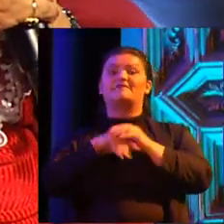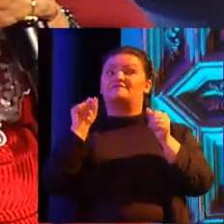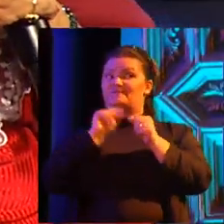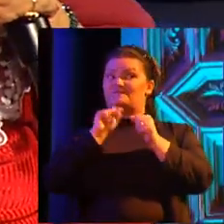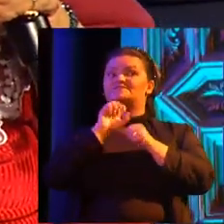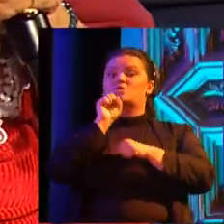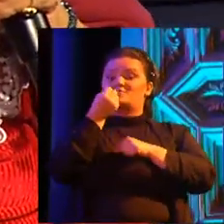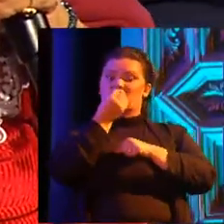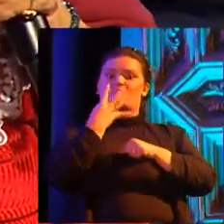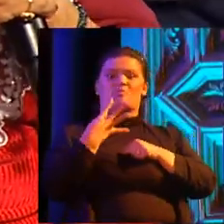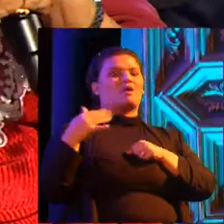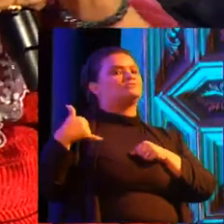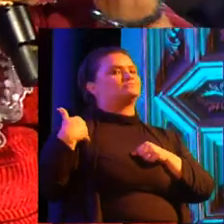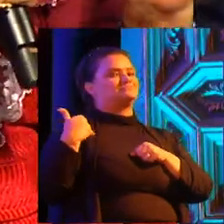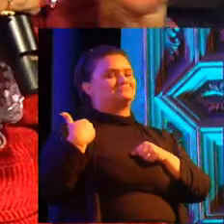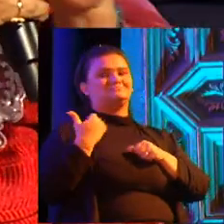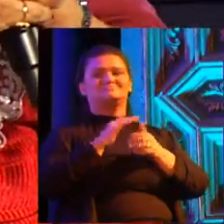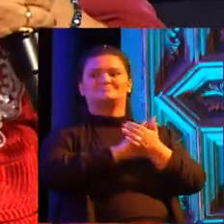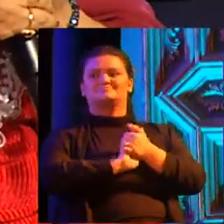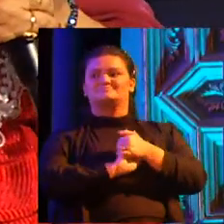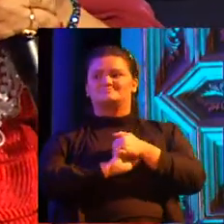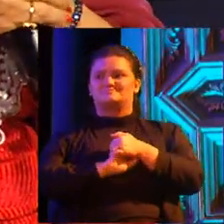anos.